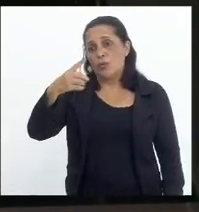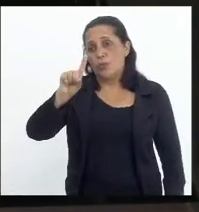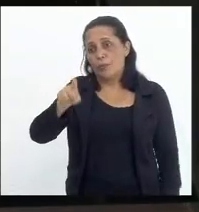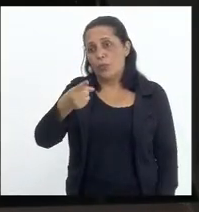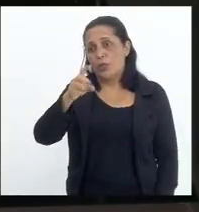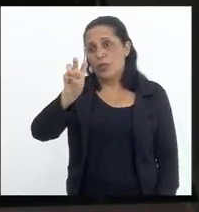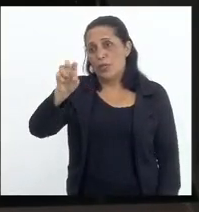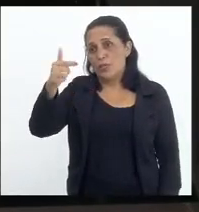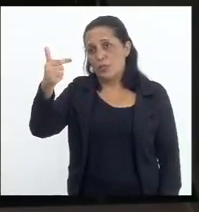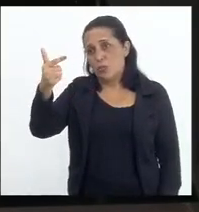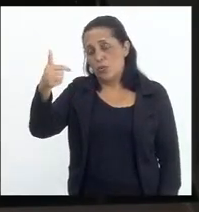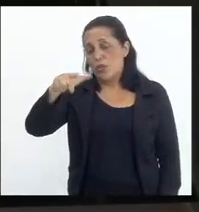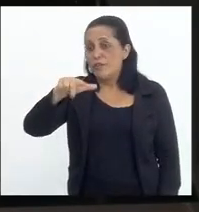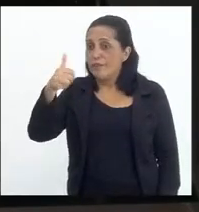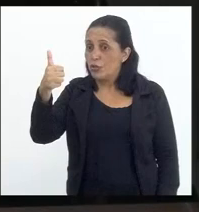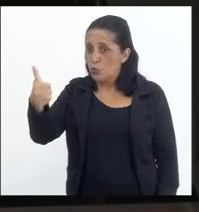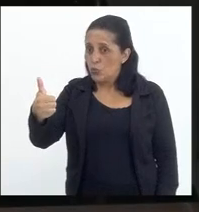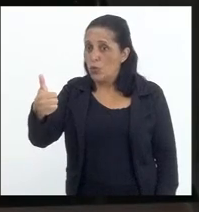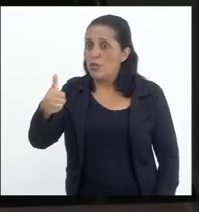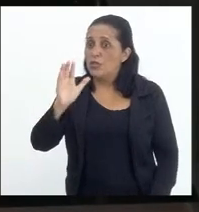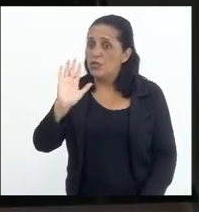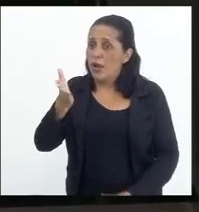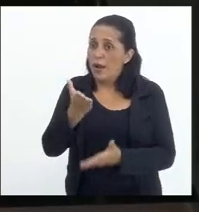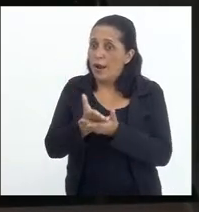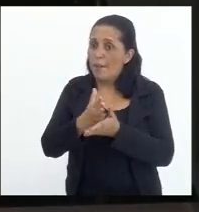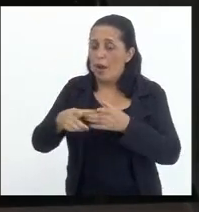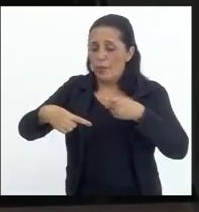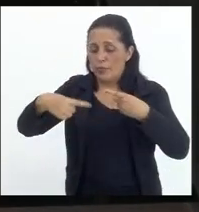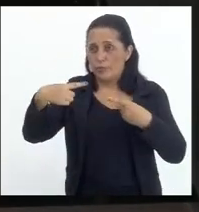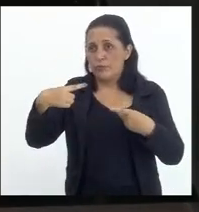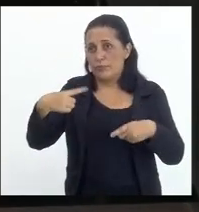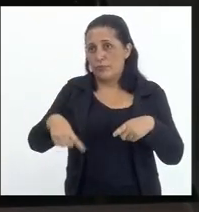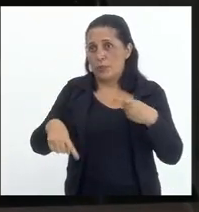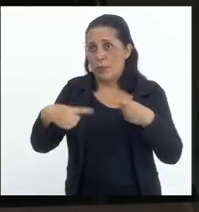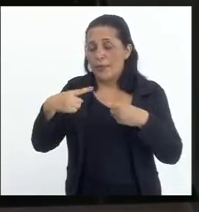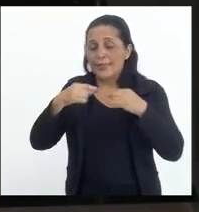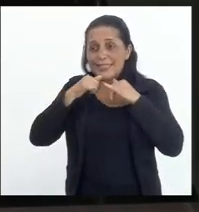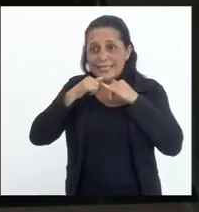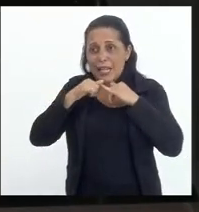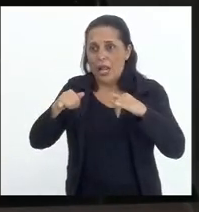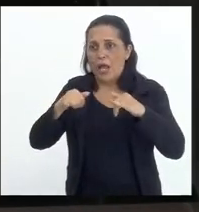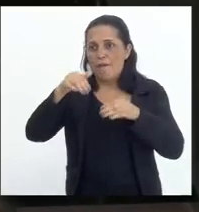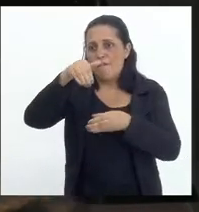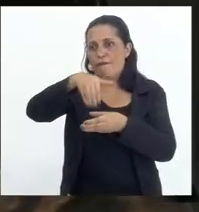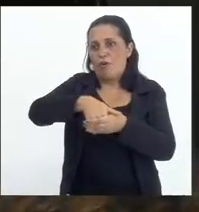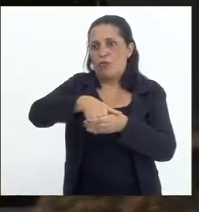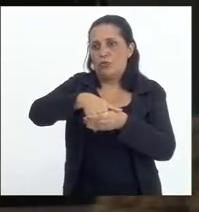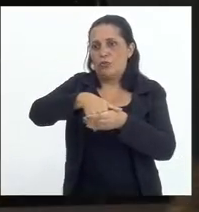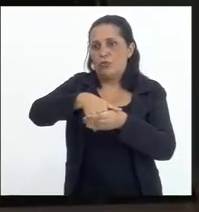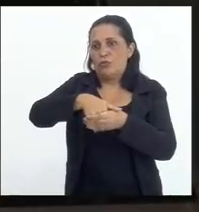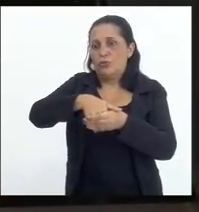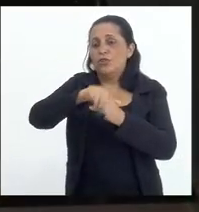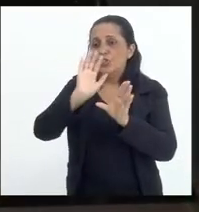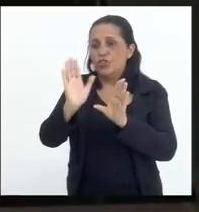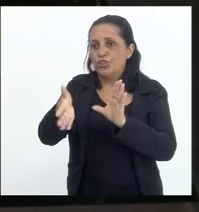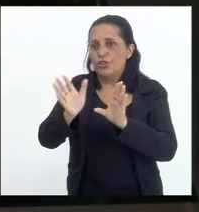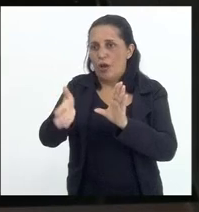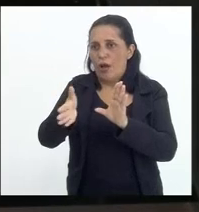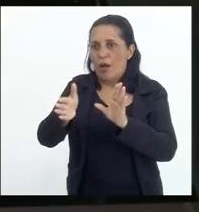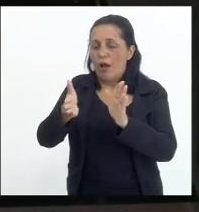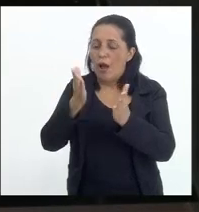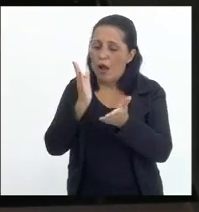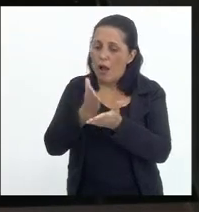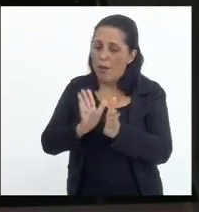de 21, que acabamos, discutir não, declarar o voto, que acabamos de